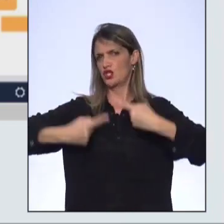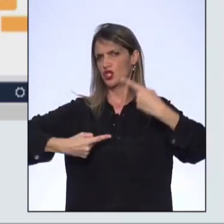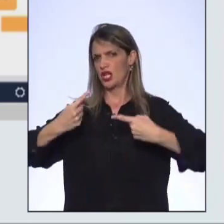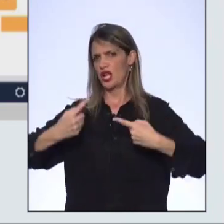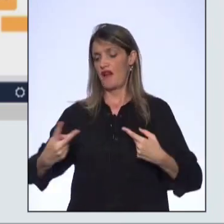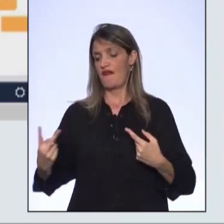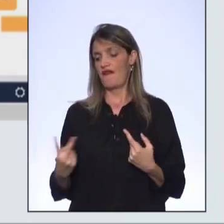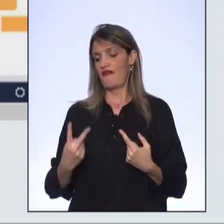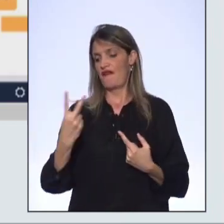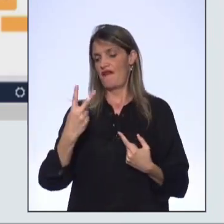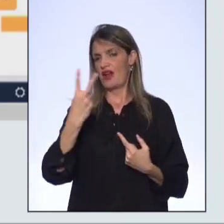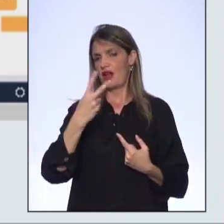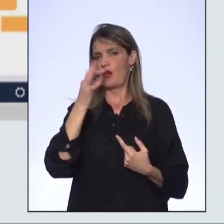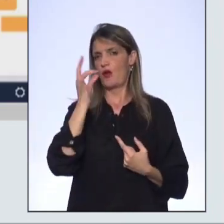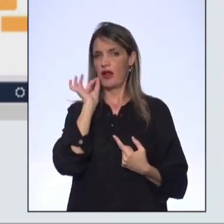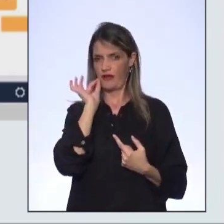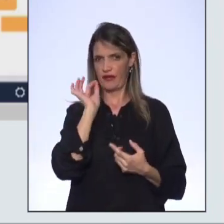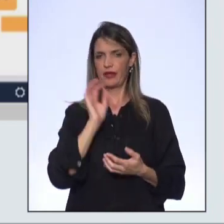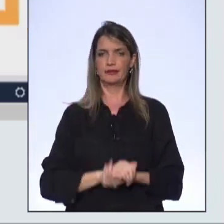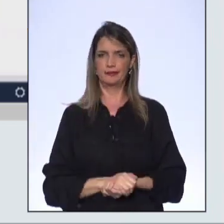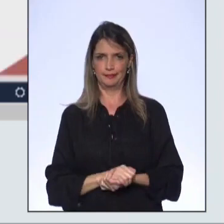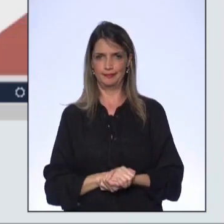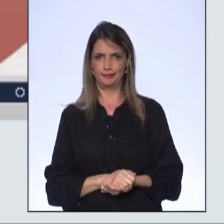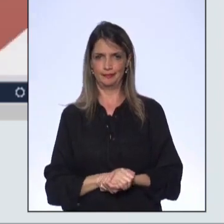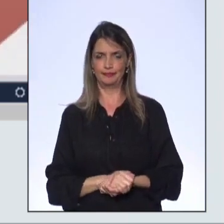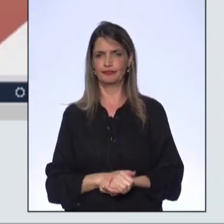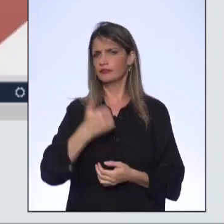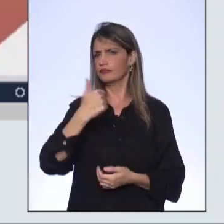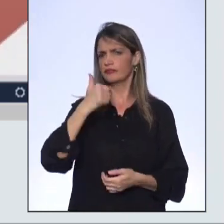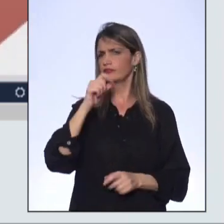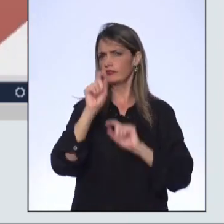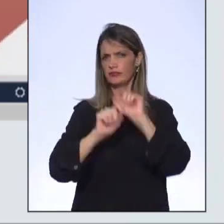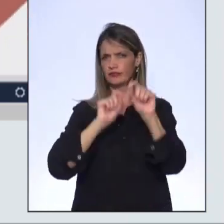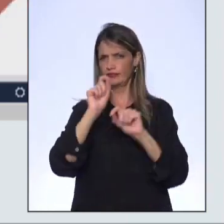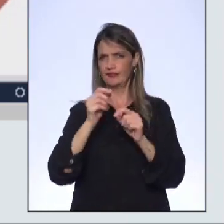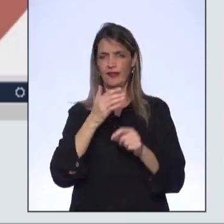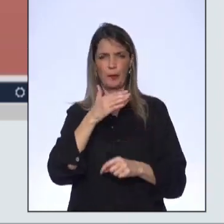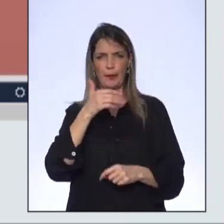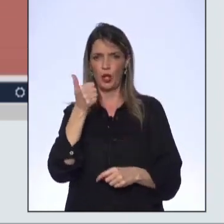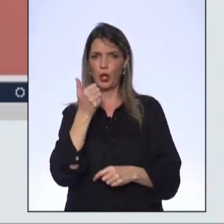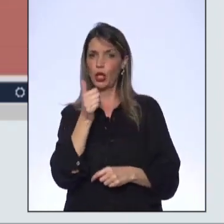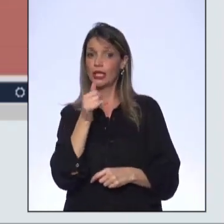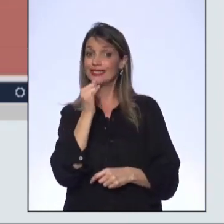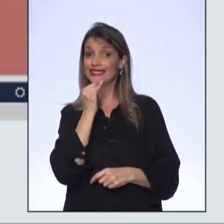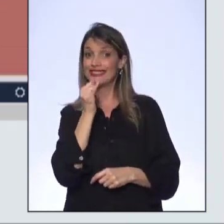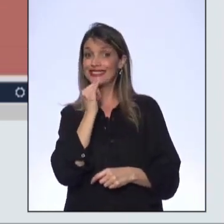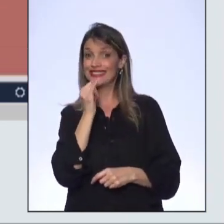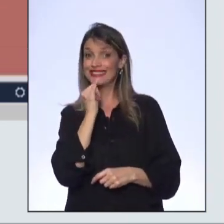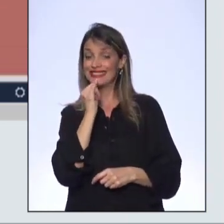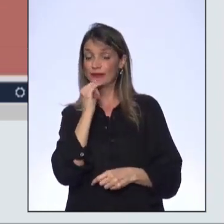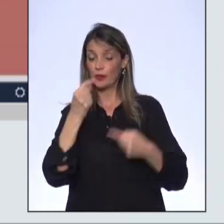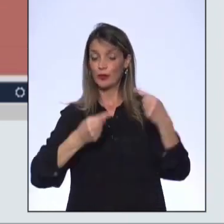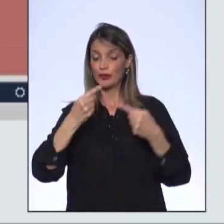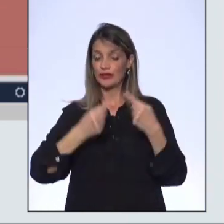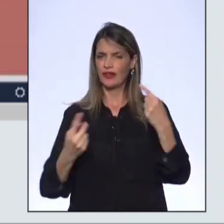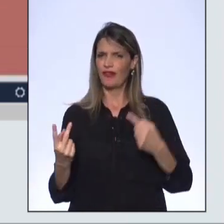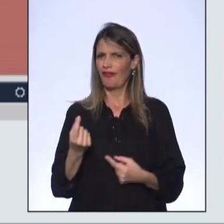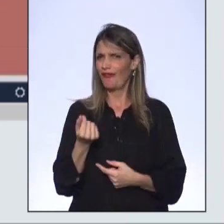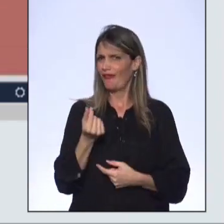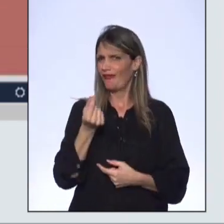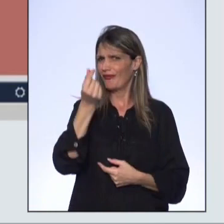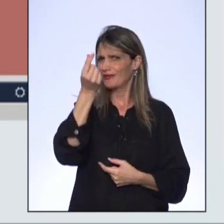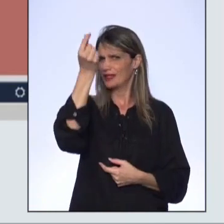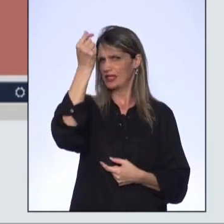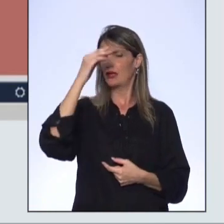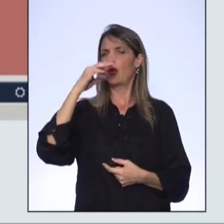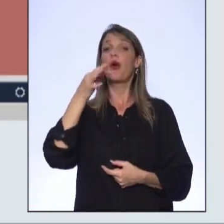valorização do café. O nosso próximo ponto de análise é um dos melhores exemplos sobre a aplicação da política de valorização do café na